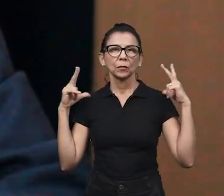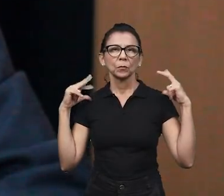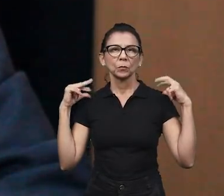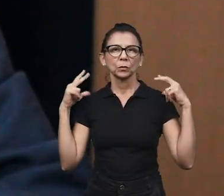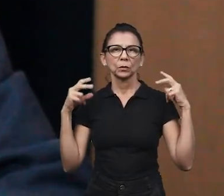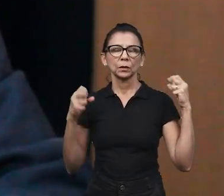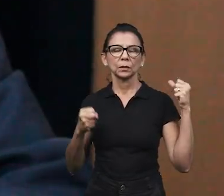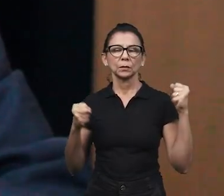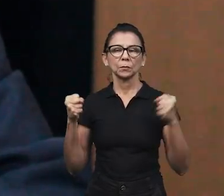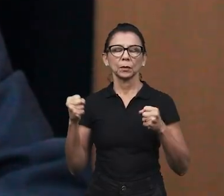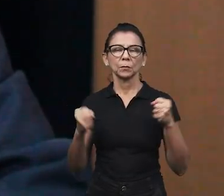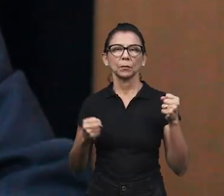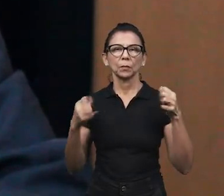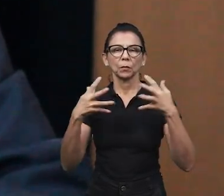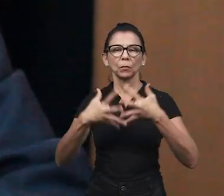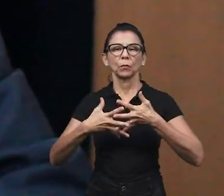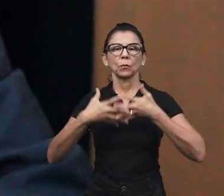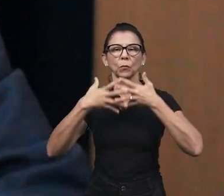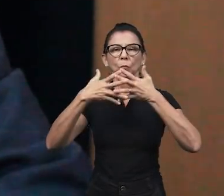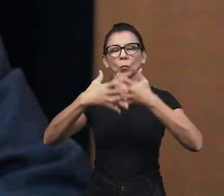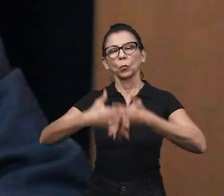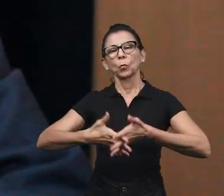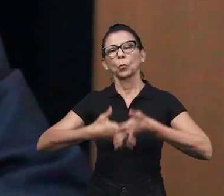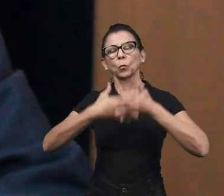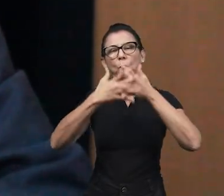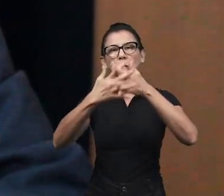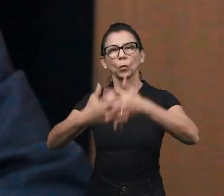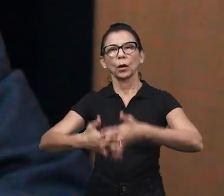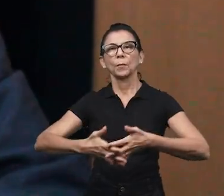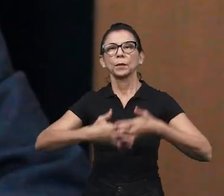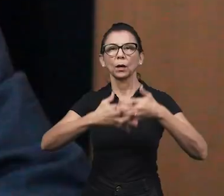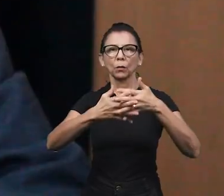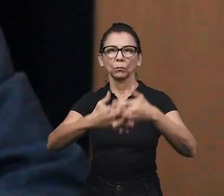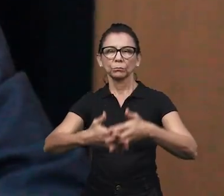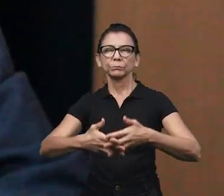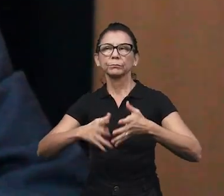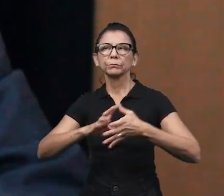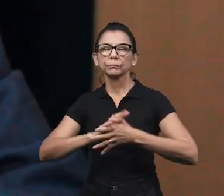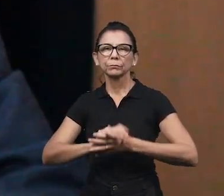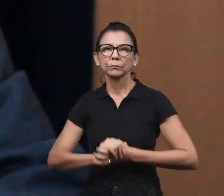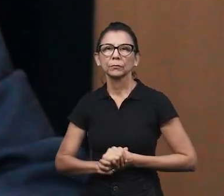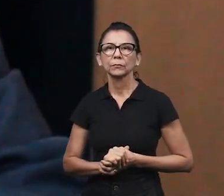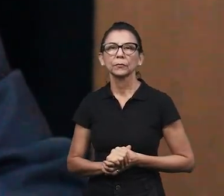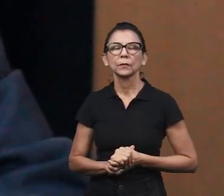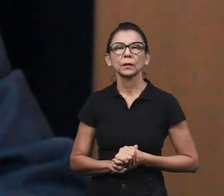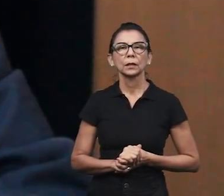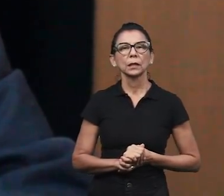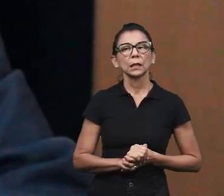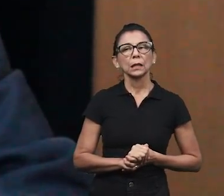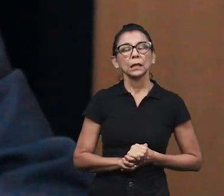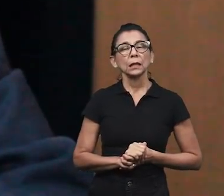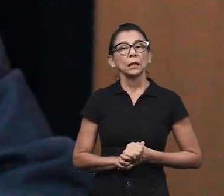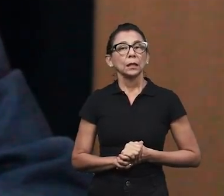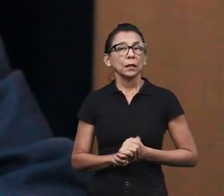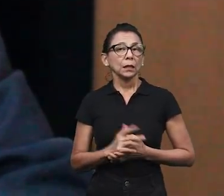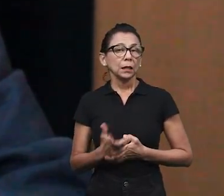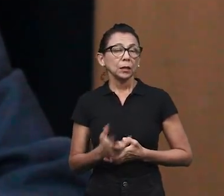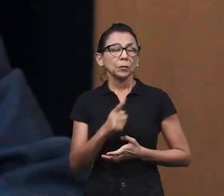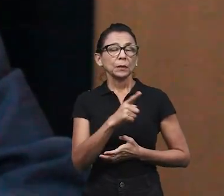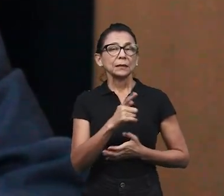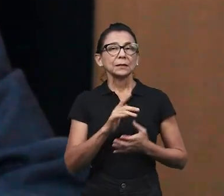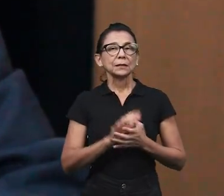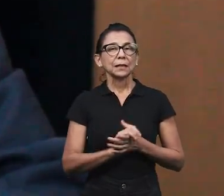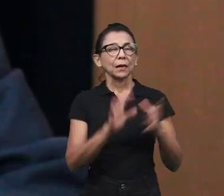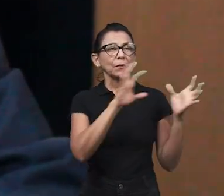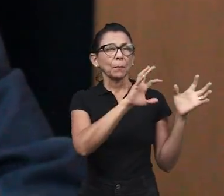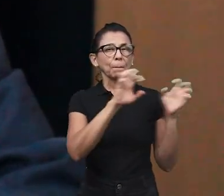disse, olha, vai ter que descarregar, não tem jeito. Começou a descarregar, e ele todo satisfeito, cansado mesmo assim, né? Todo satisfeito.